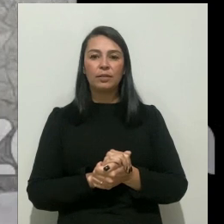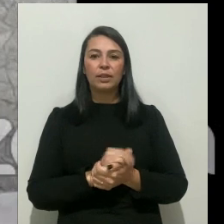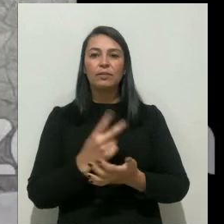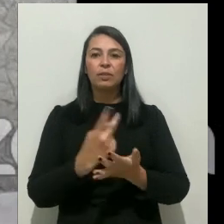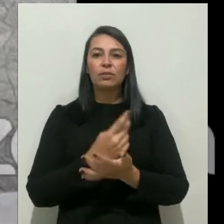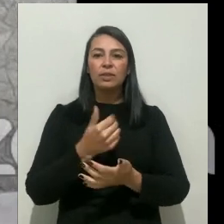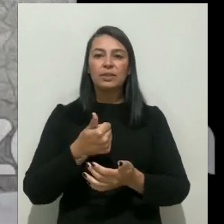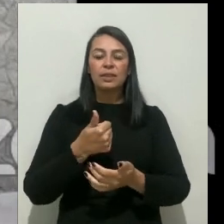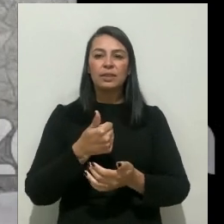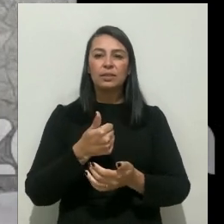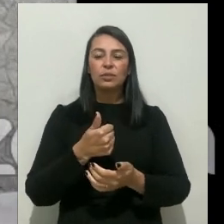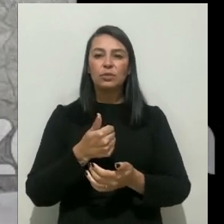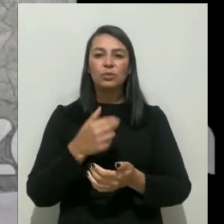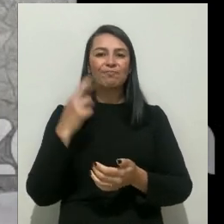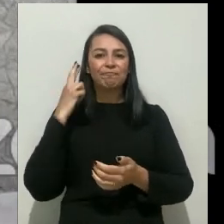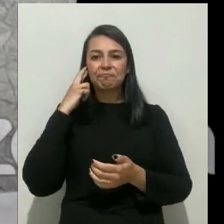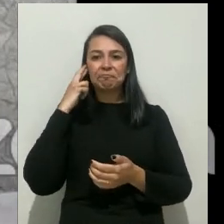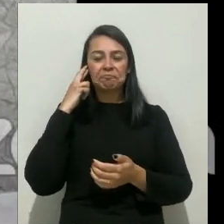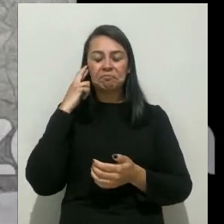1918,